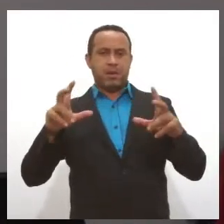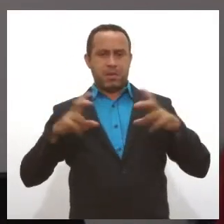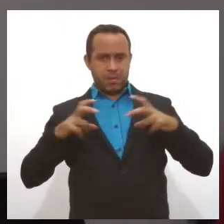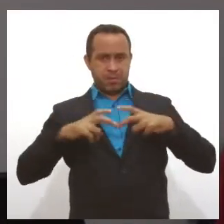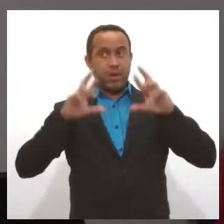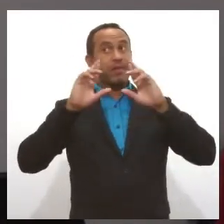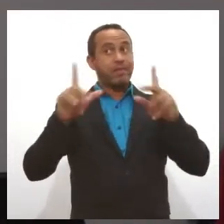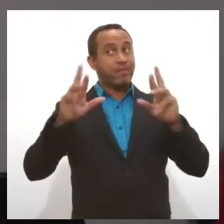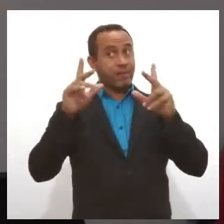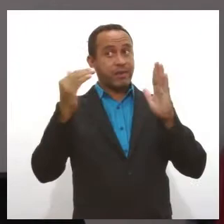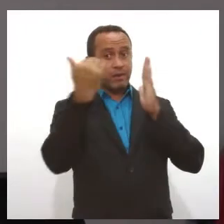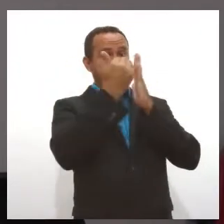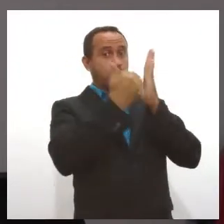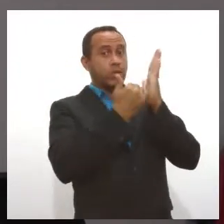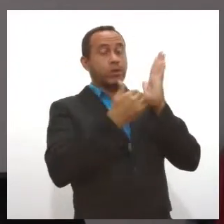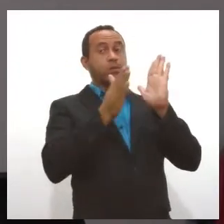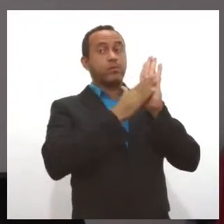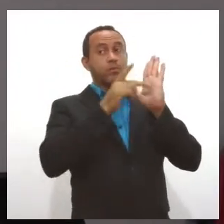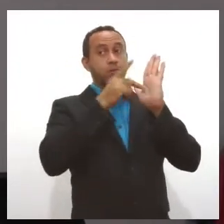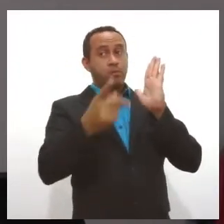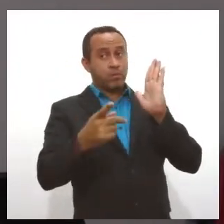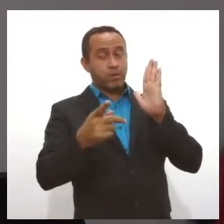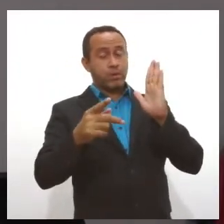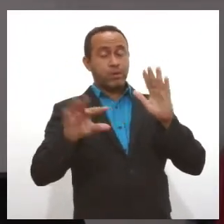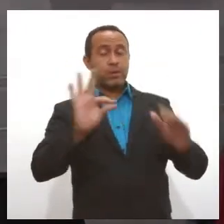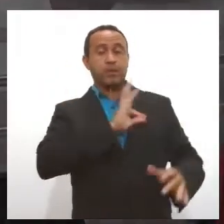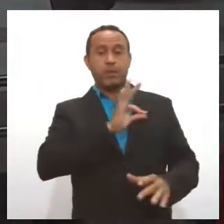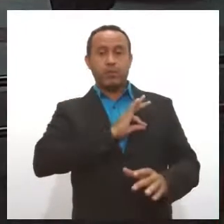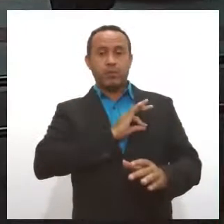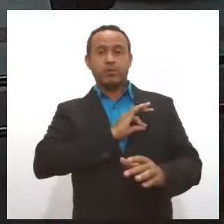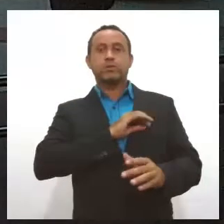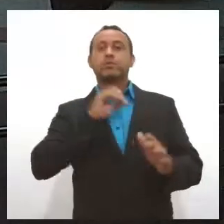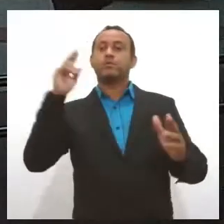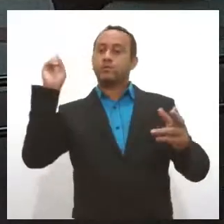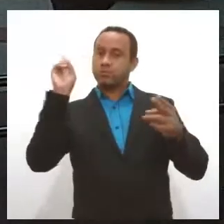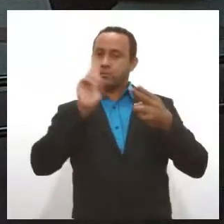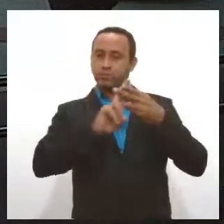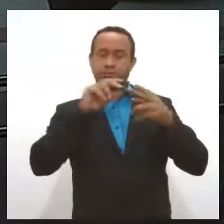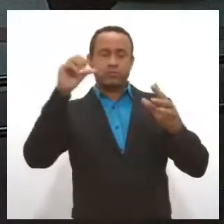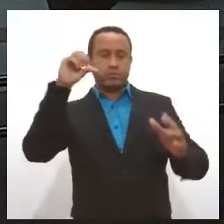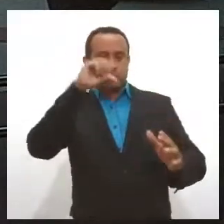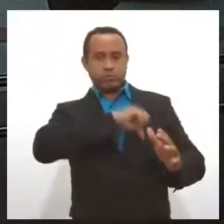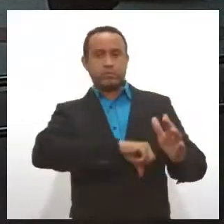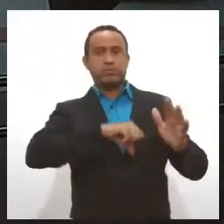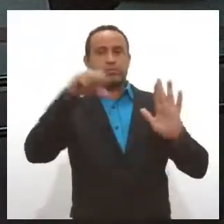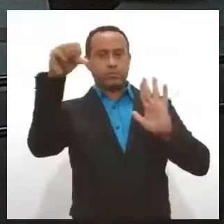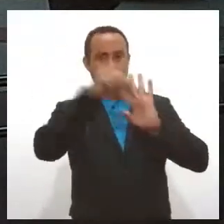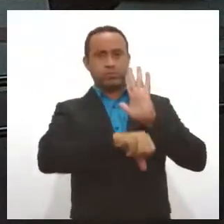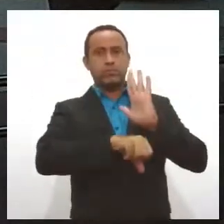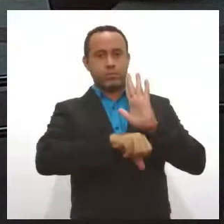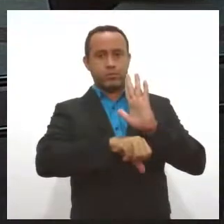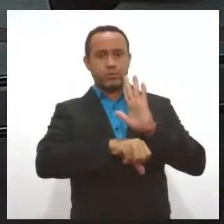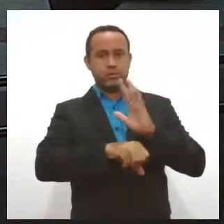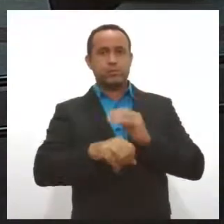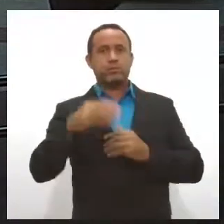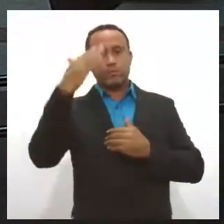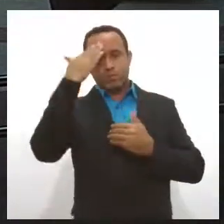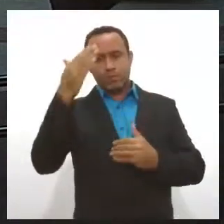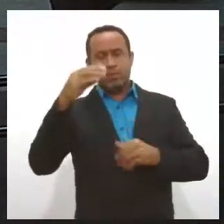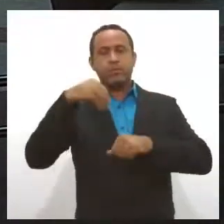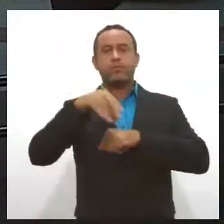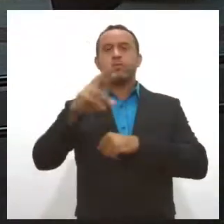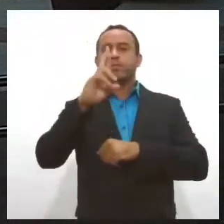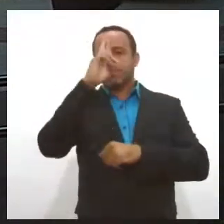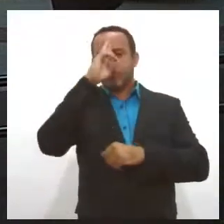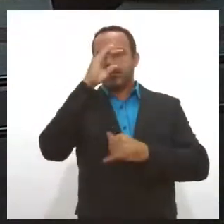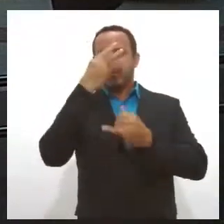diferente da que a missão da Polícia Civil, serão punidos. Obrigada, Aline, pelas informações. Meio-dia e 40,